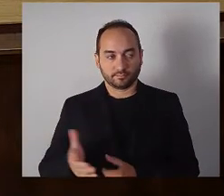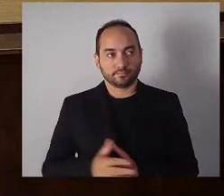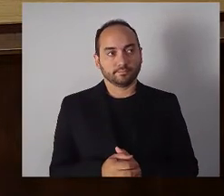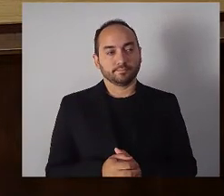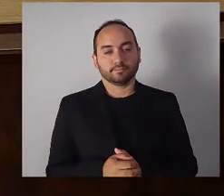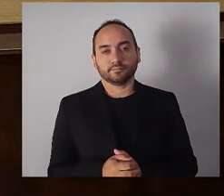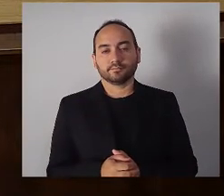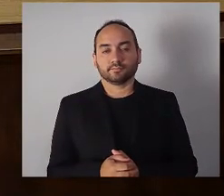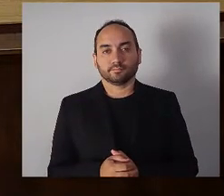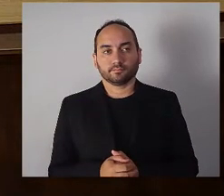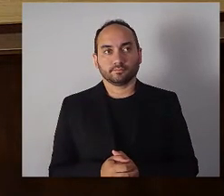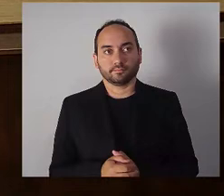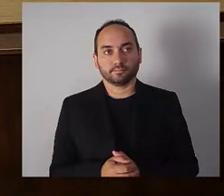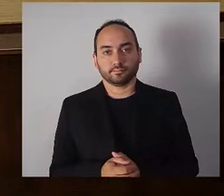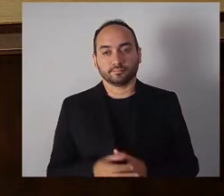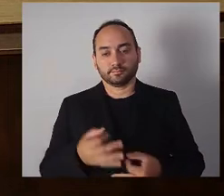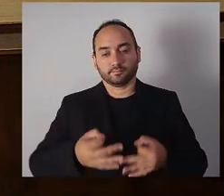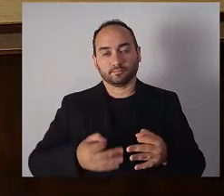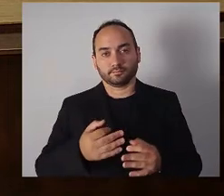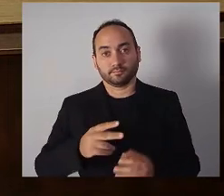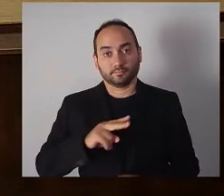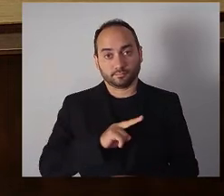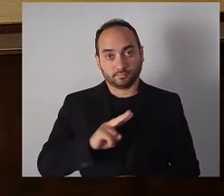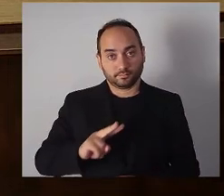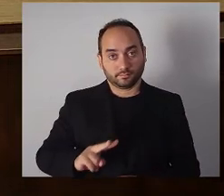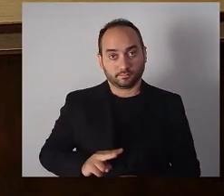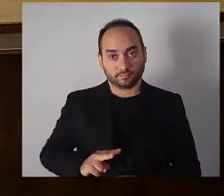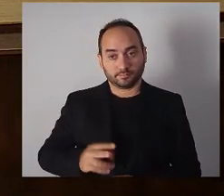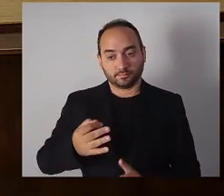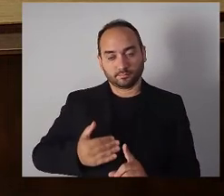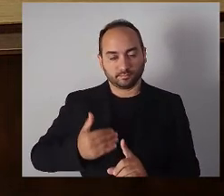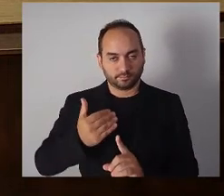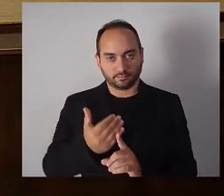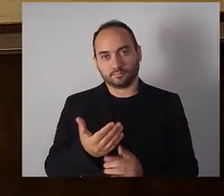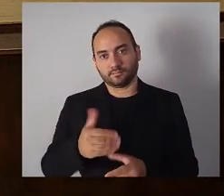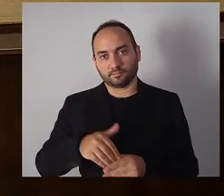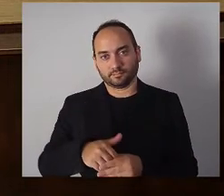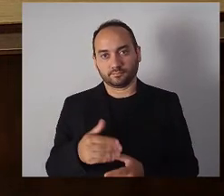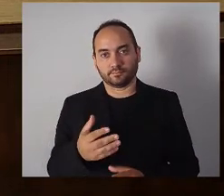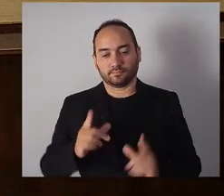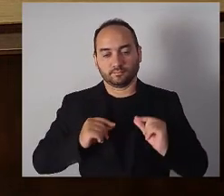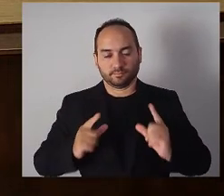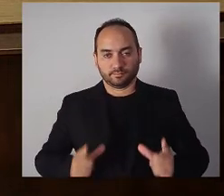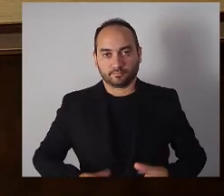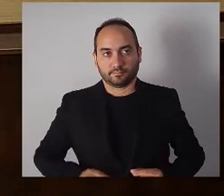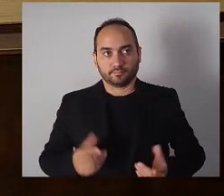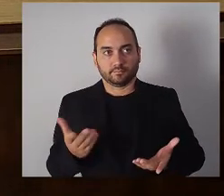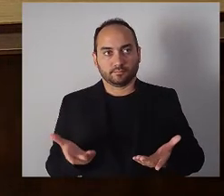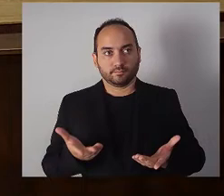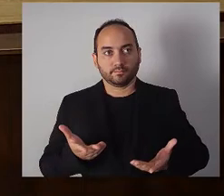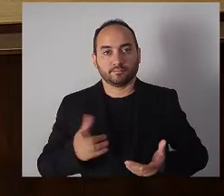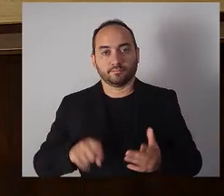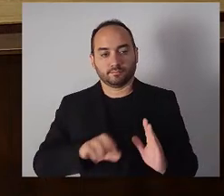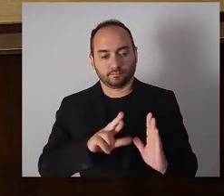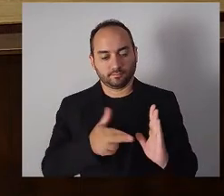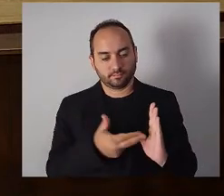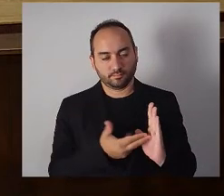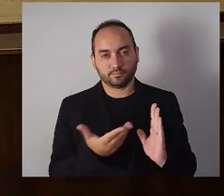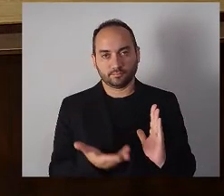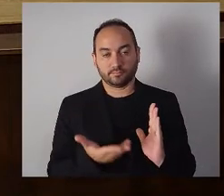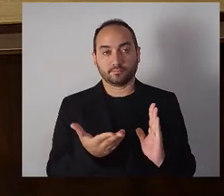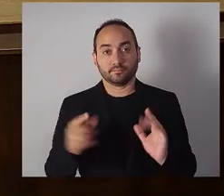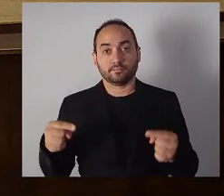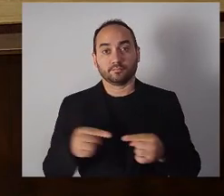estadual, desembargador, vereador, né? Desembargador eleitoral Francisco Gleidson Pontes, é o relator, requerente